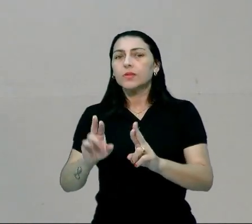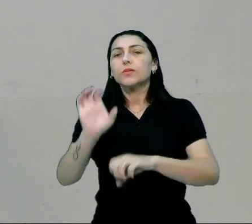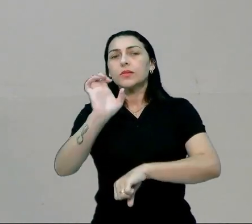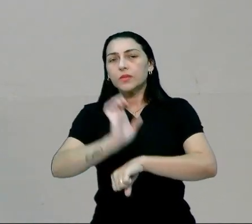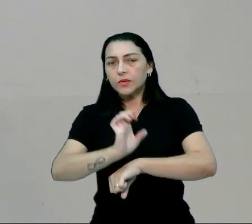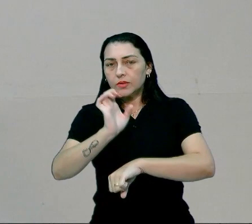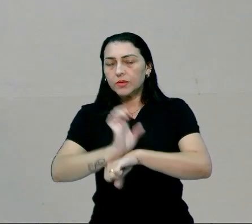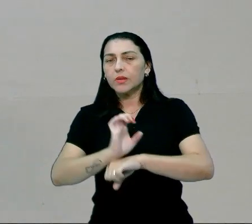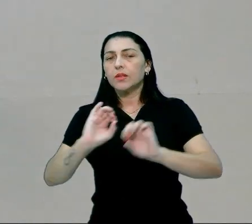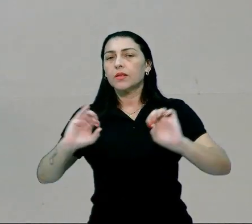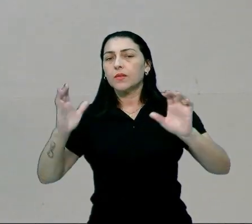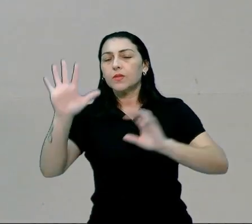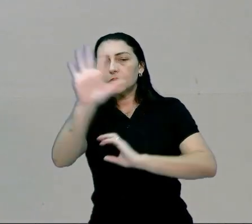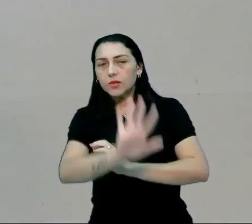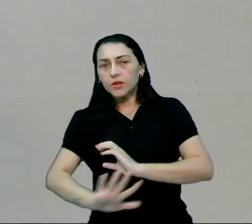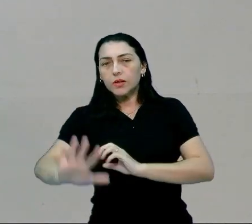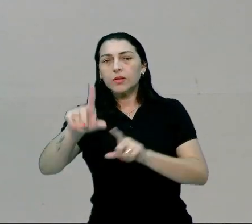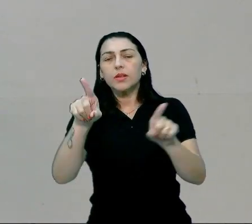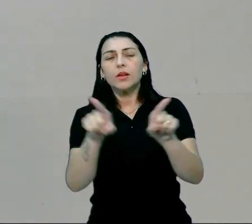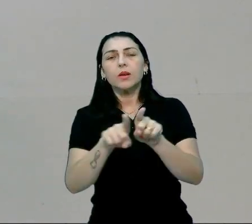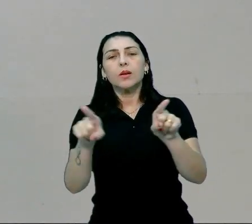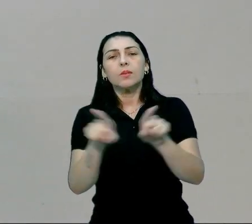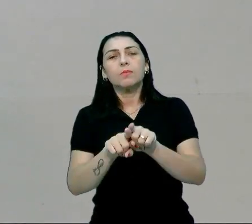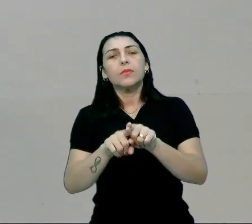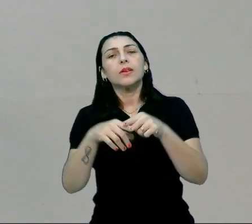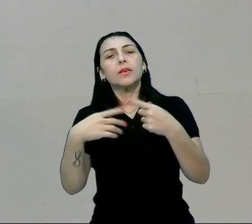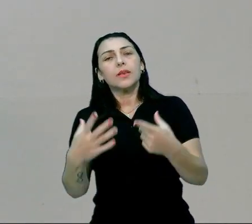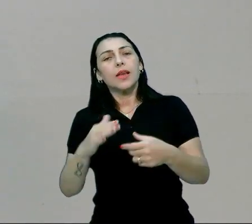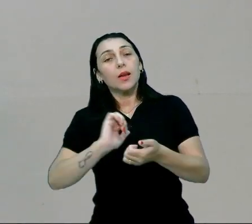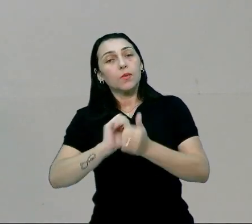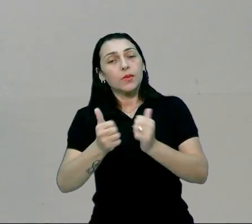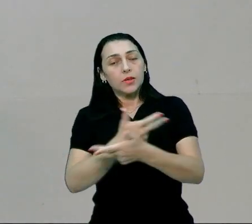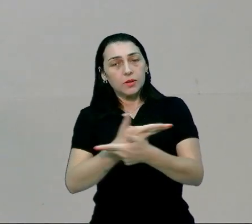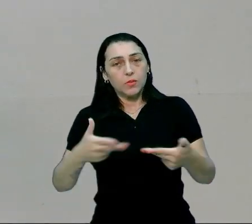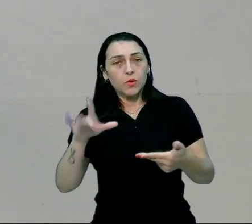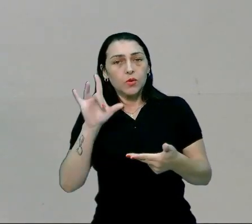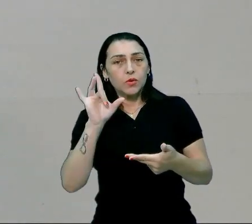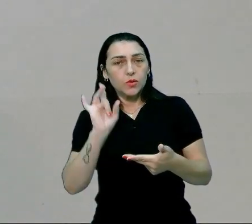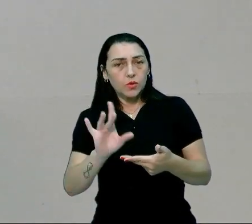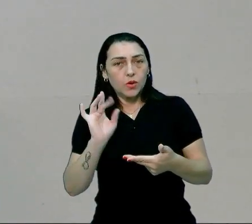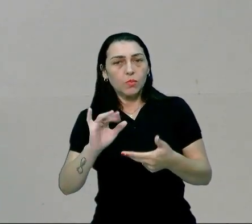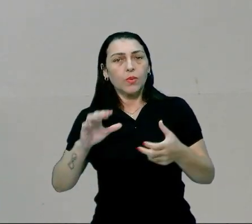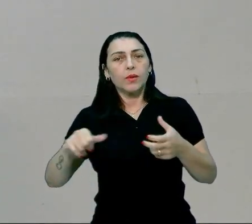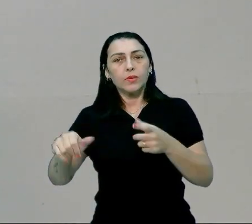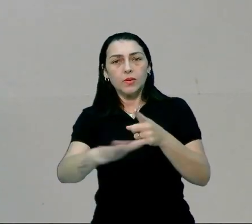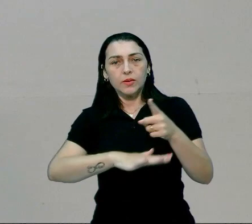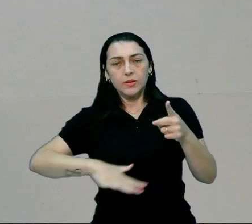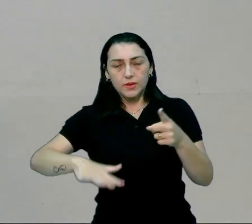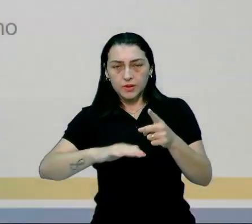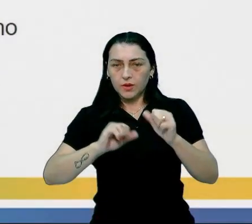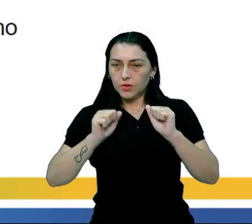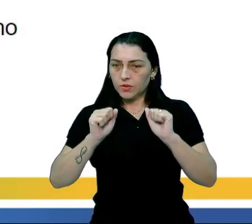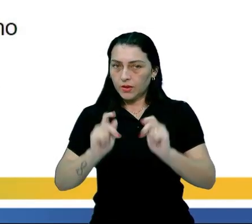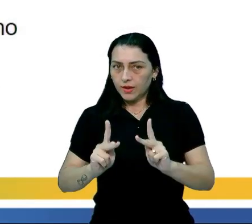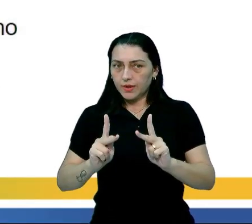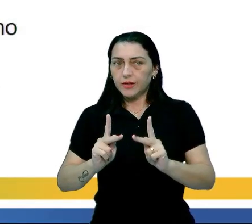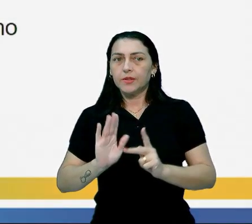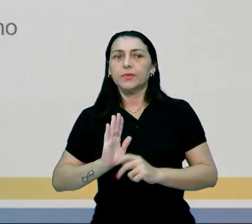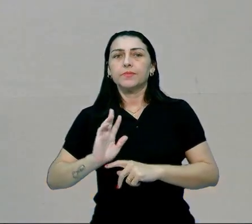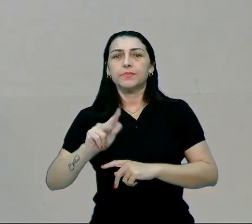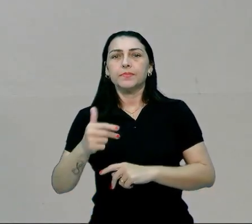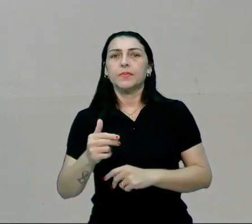estados e na vida em geral. Vejo que é só um recorte, o esporte ali seria um recorte de uma sociedade um pouco mais ampla, tranquilo? Então a gente